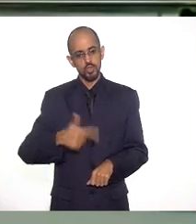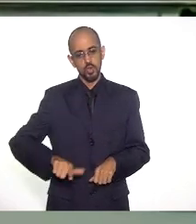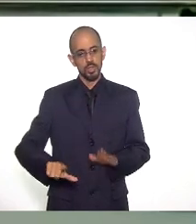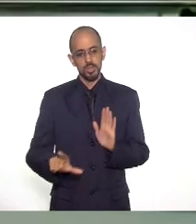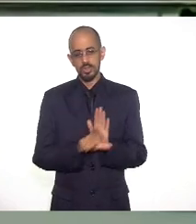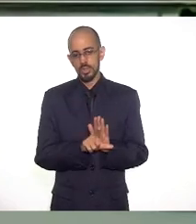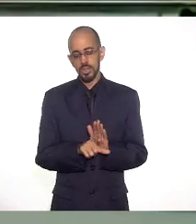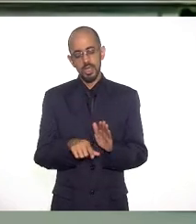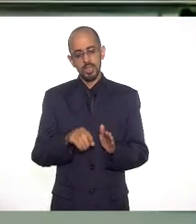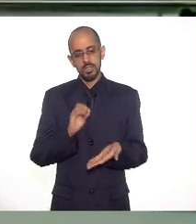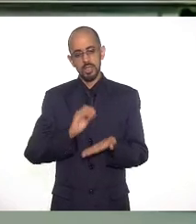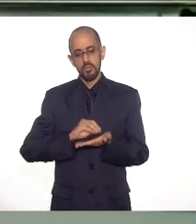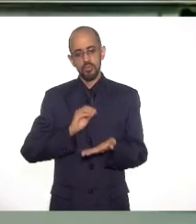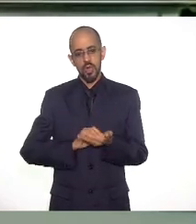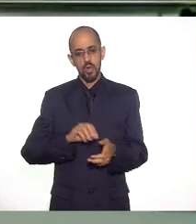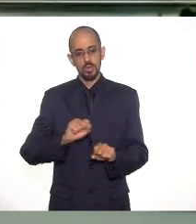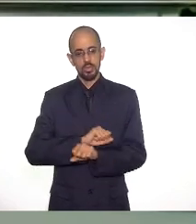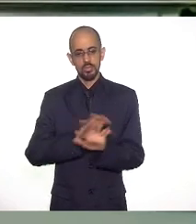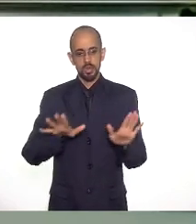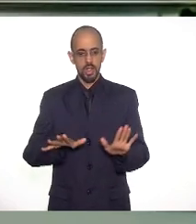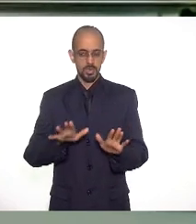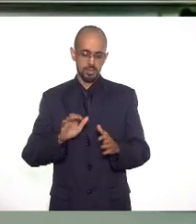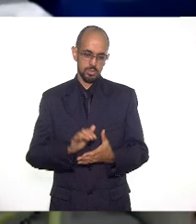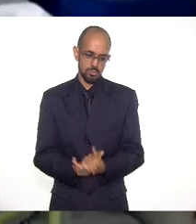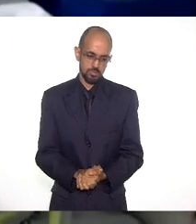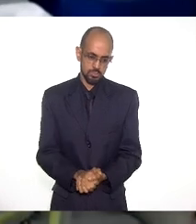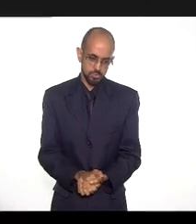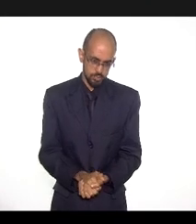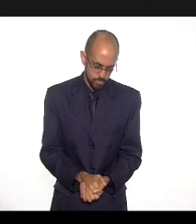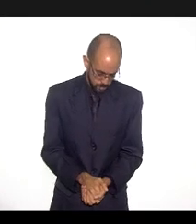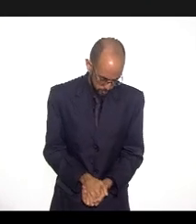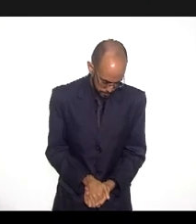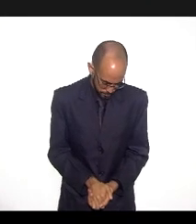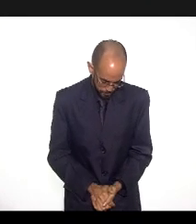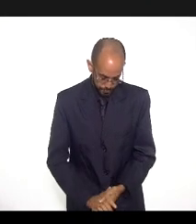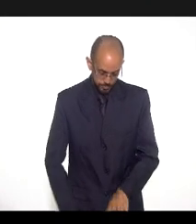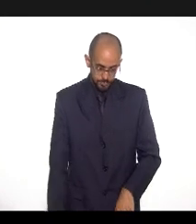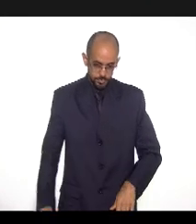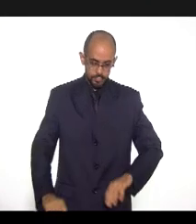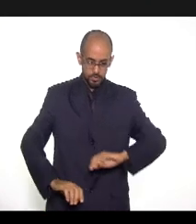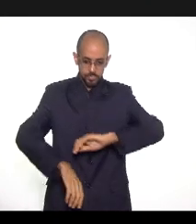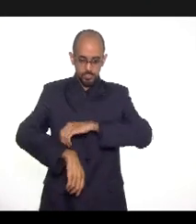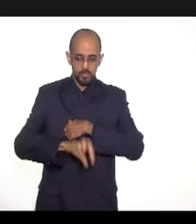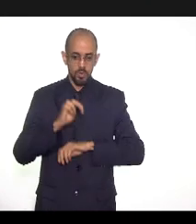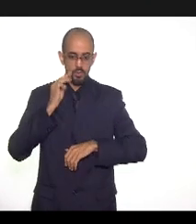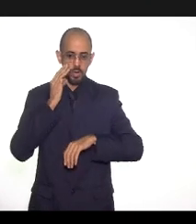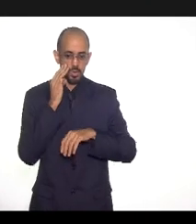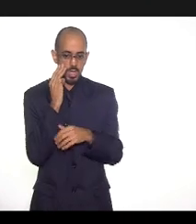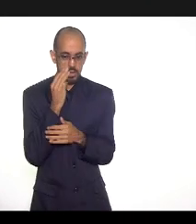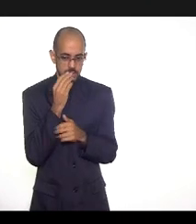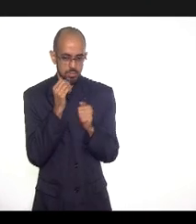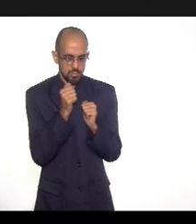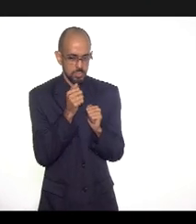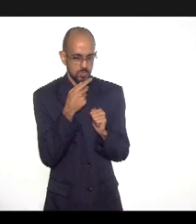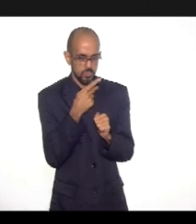são claras sobre isso. Deputado Márcio Pacheco. Deputado Márcio Pacheco,